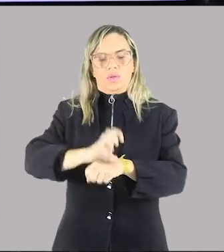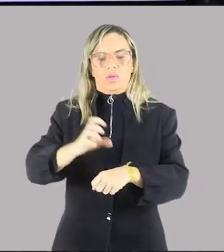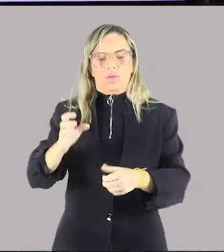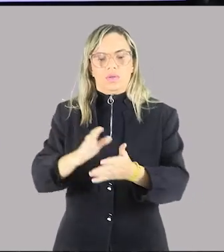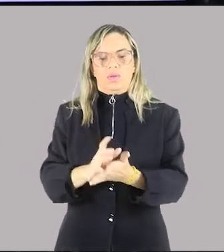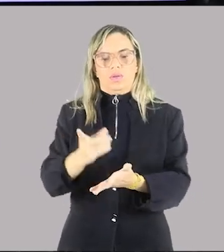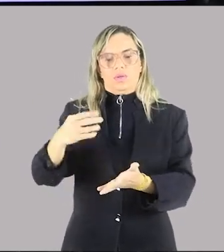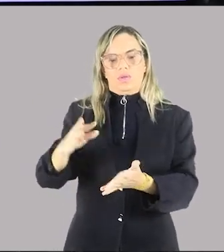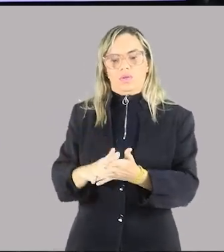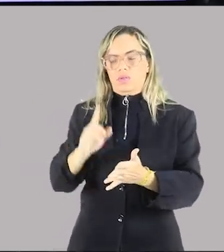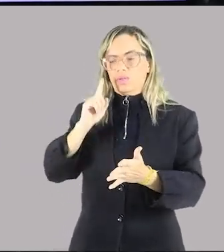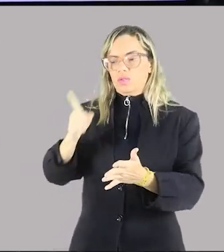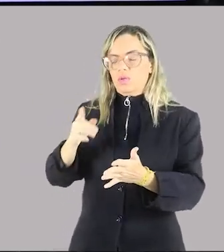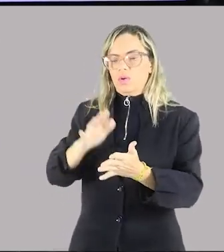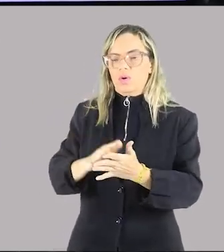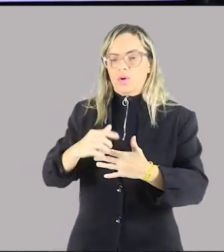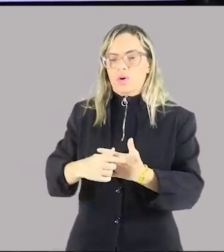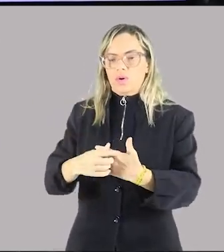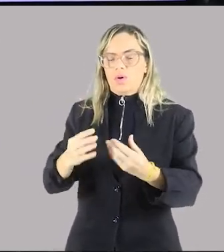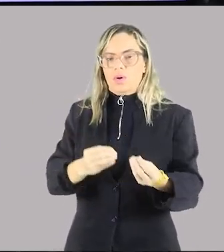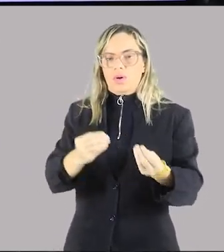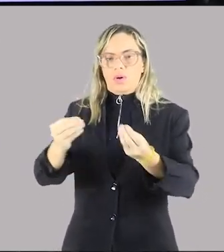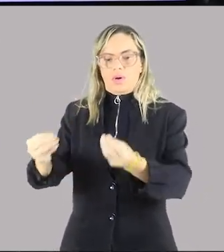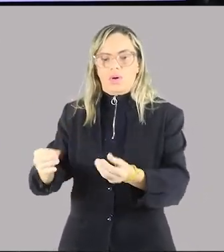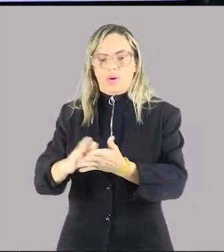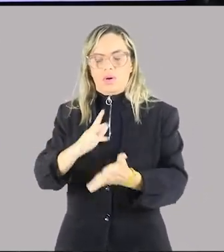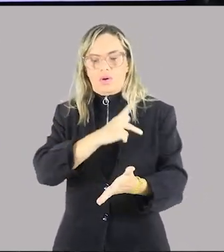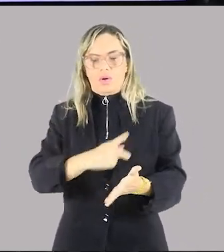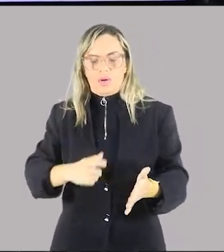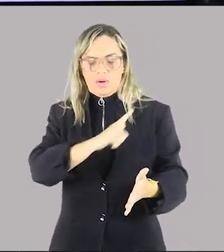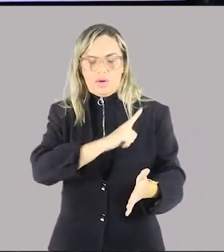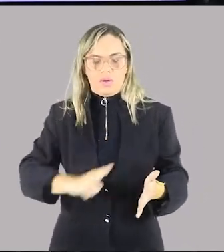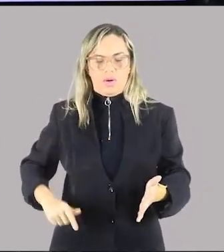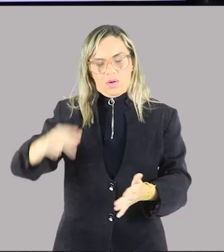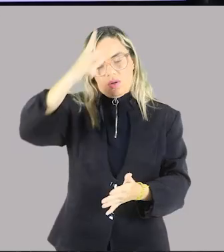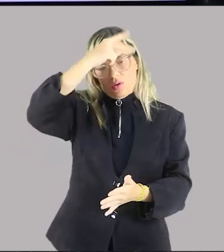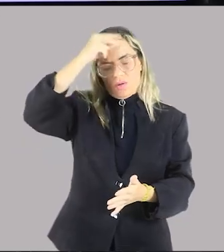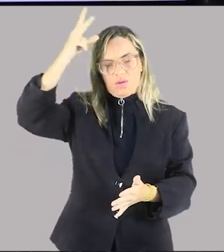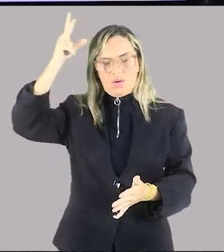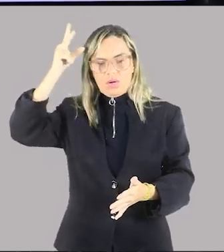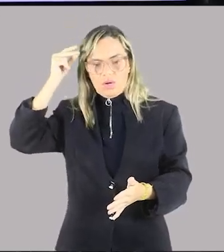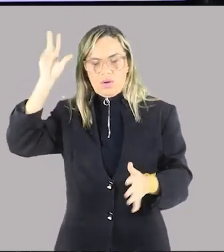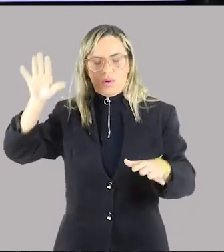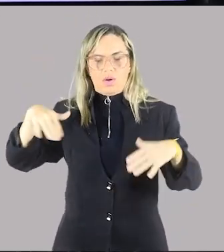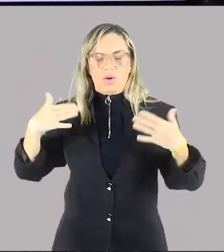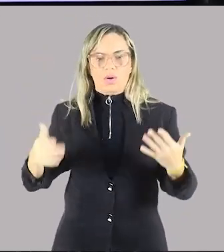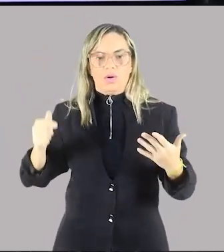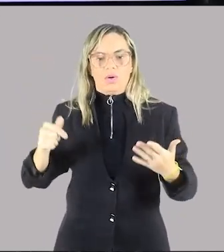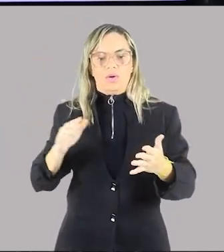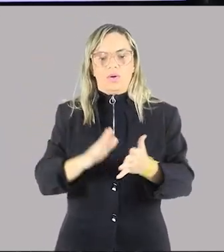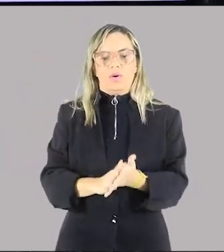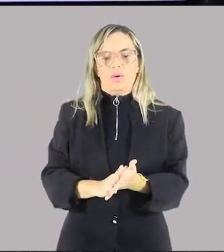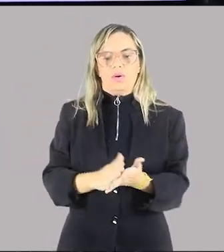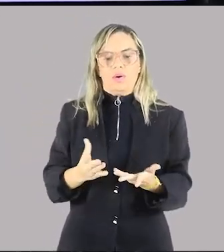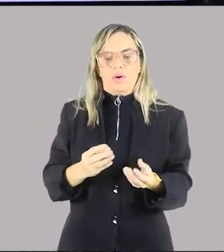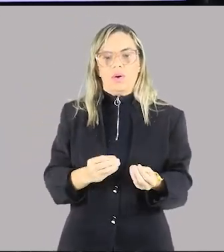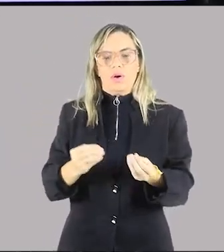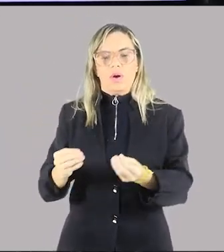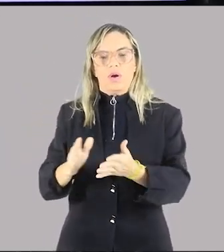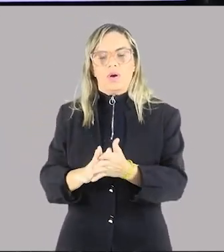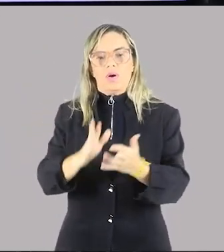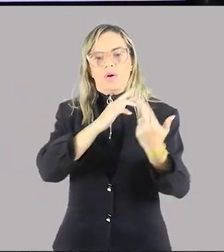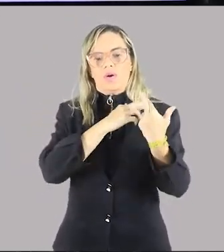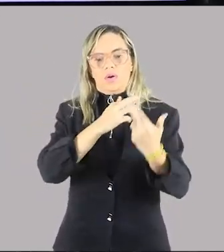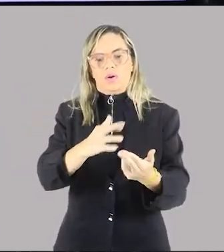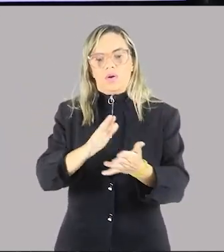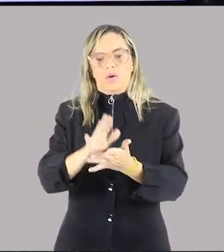prefeitos, os governadores, os presidentes da República repassam por delegação essa atuação